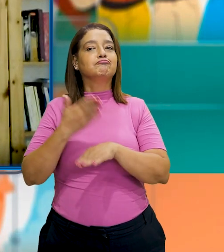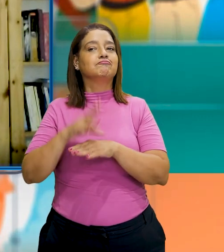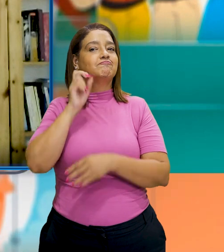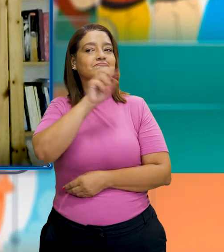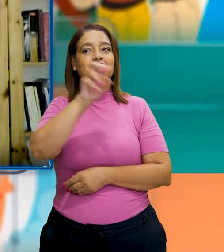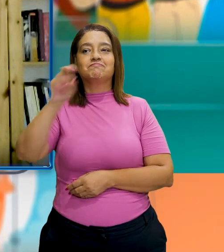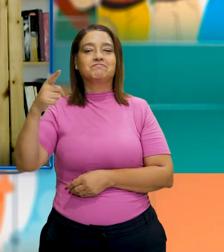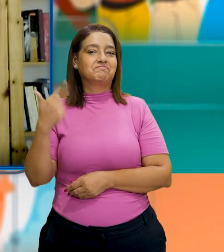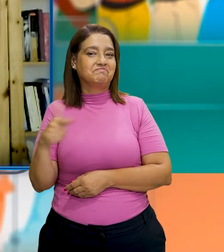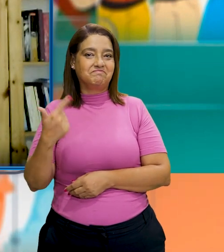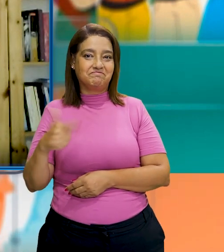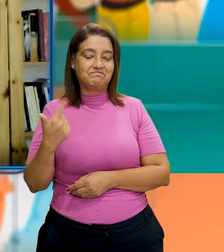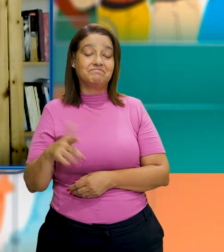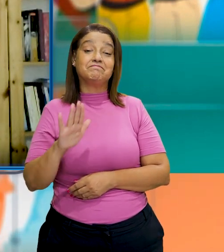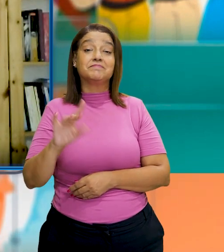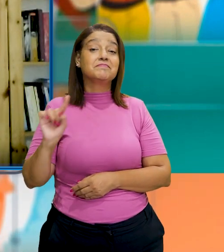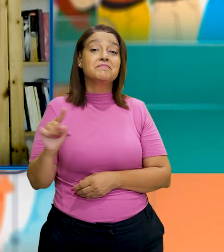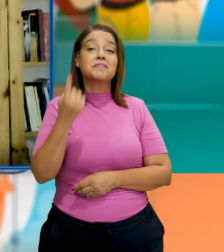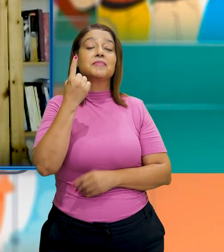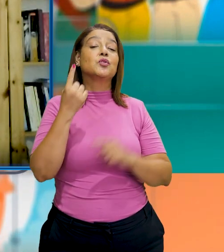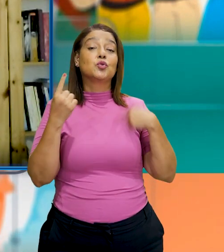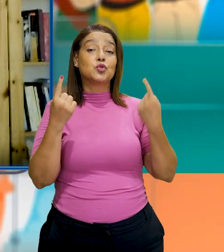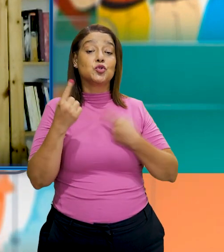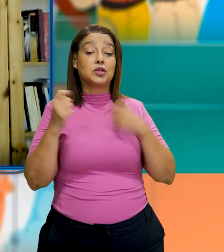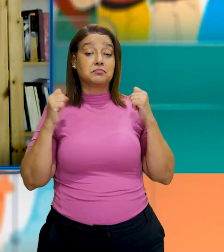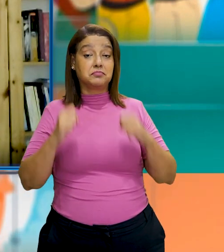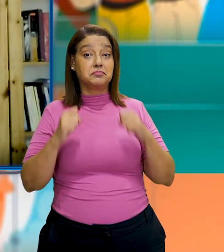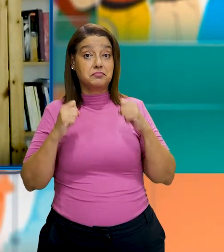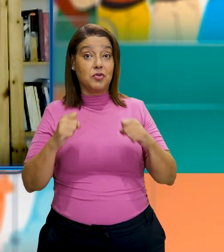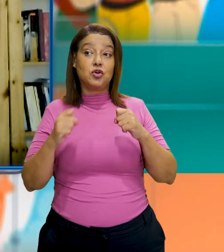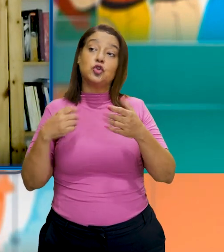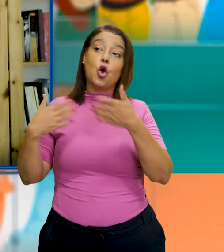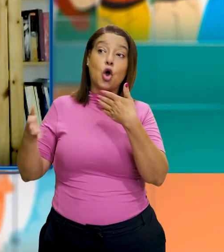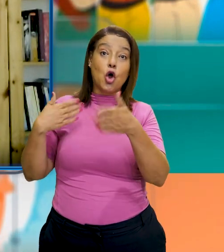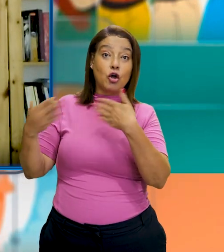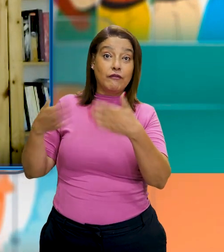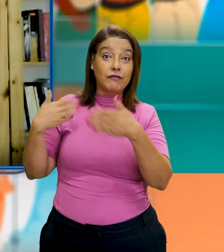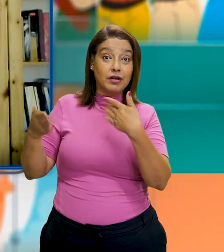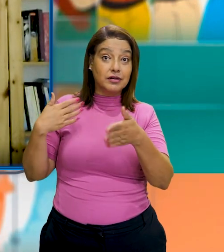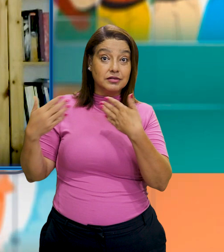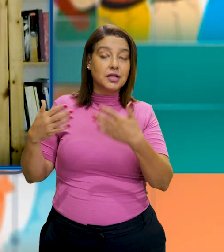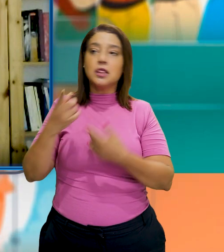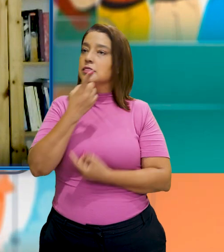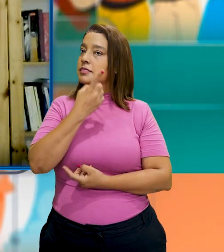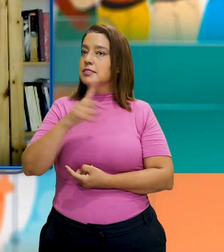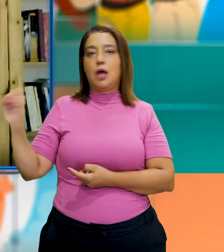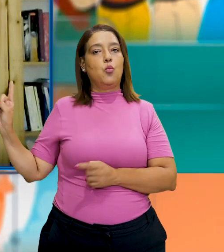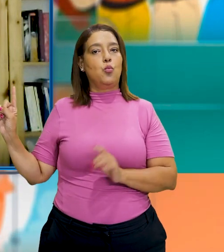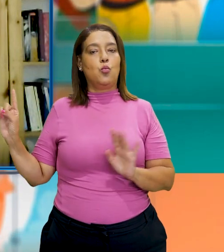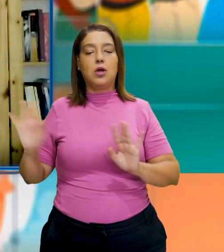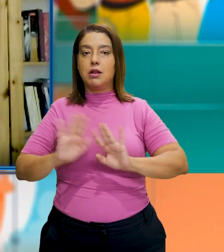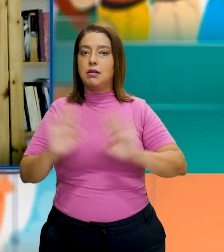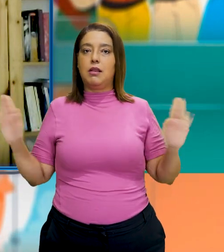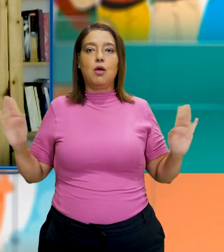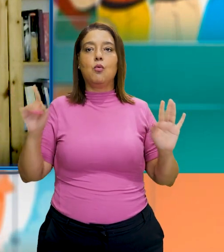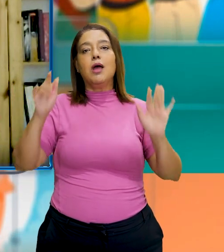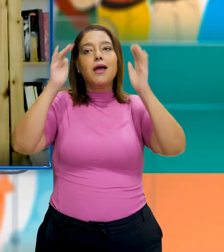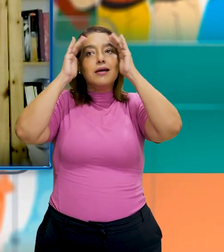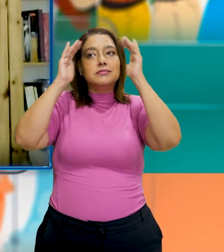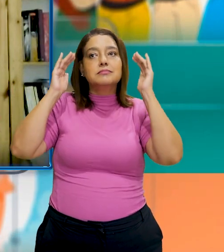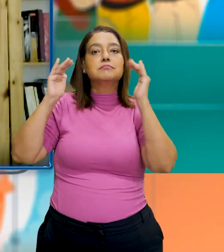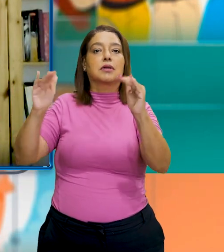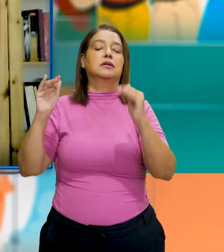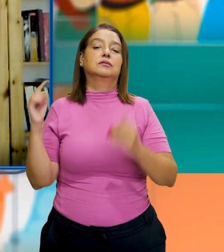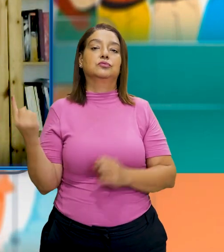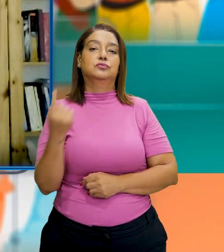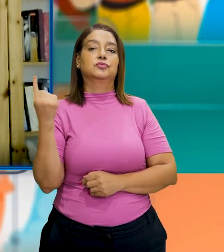não acontecem. Primeiro, que nós podemos resolver conflitos conversando, não é não, e a noção de respeito